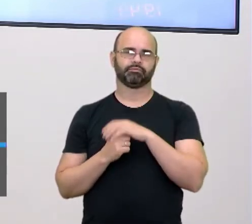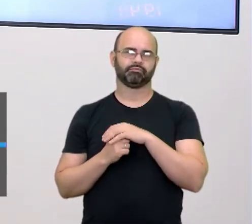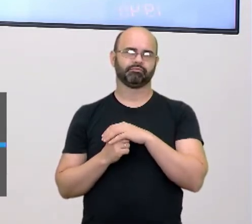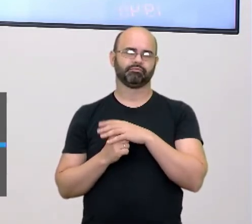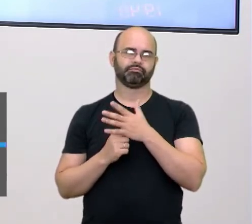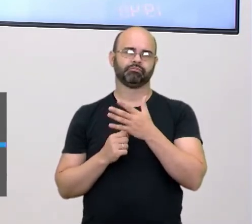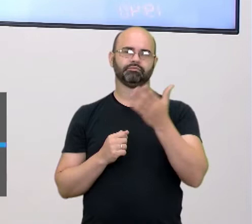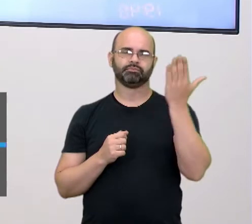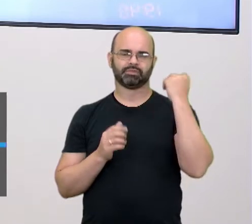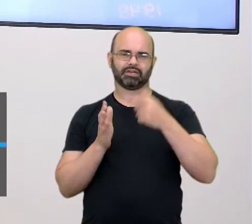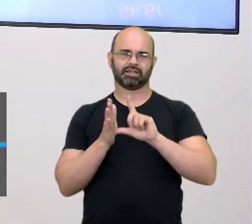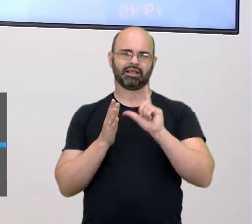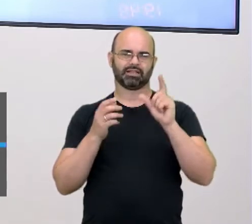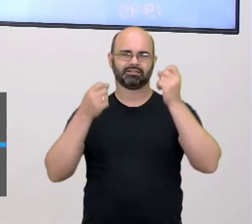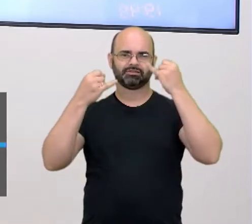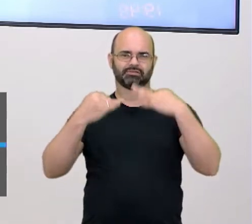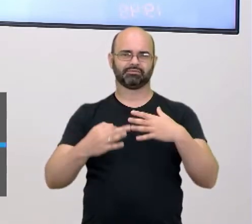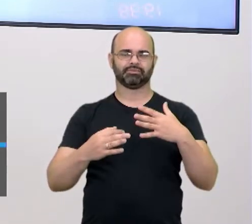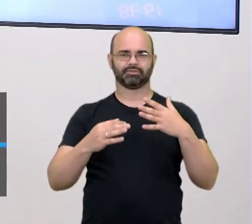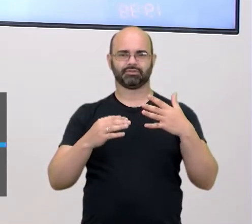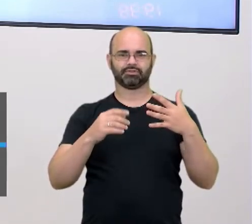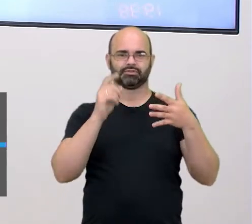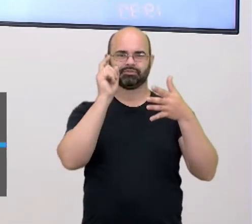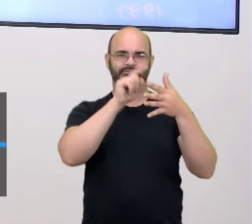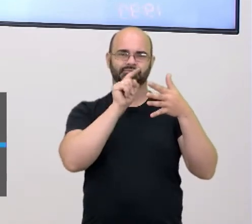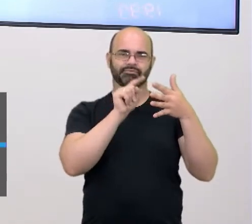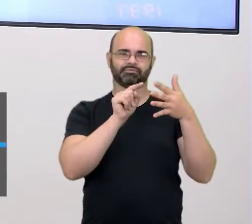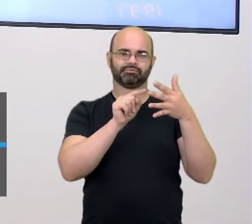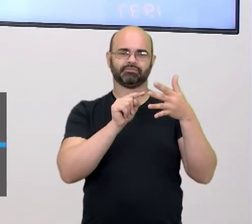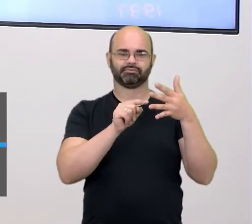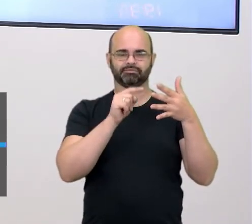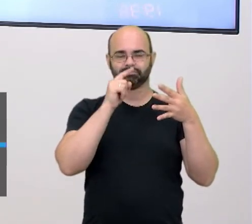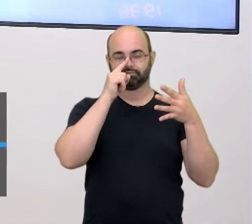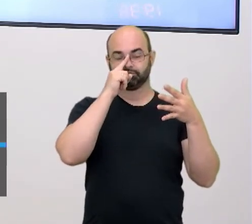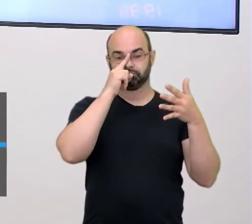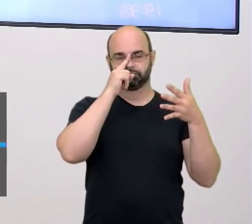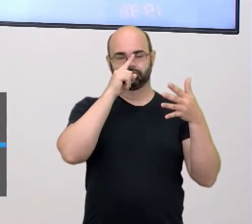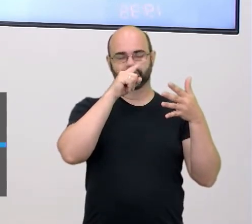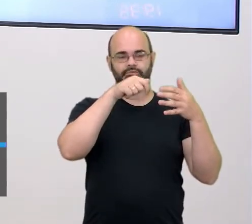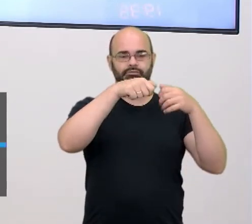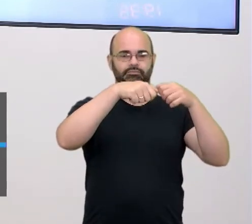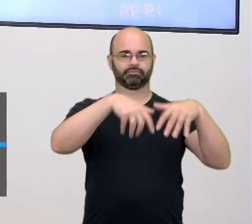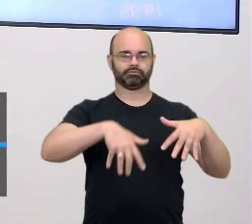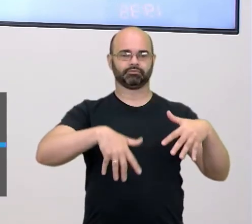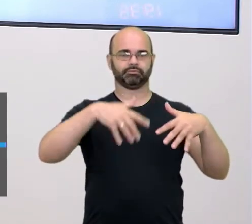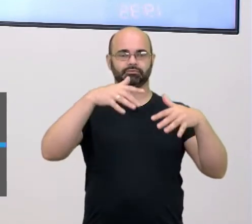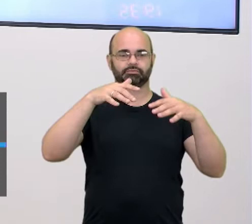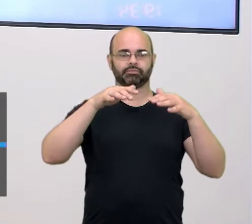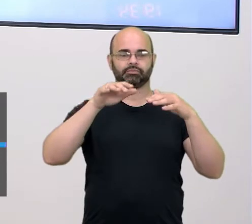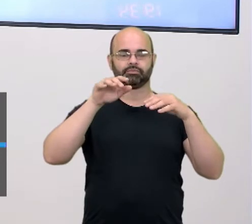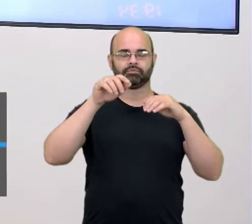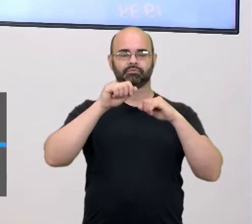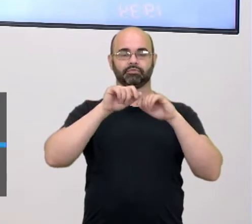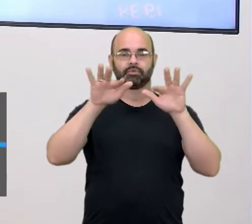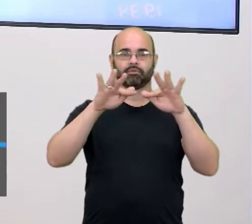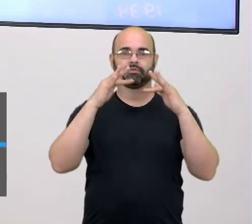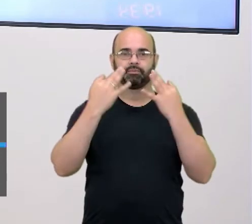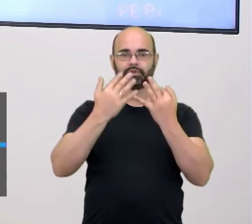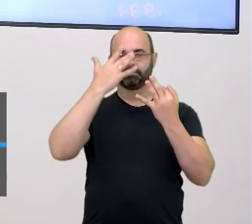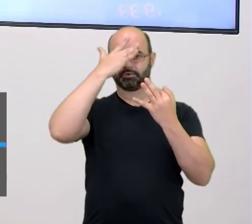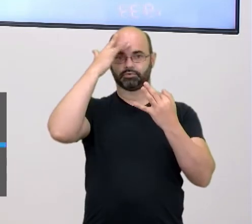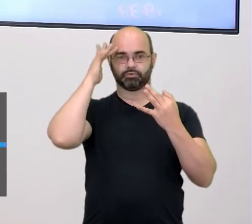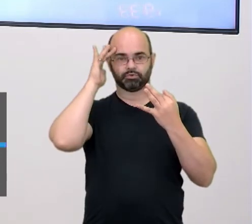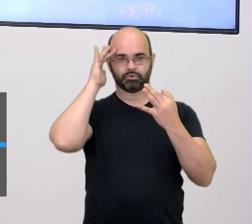foi dado aqui, ó, quero que descreva ali todo o processo de pessoas que estão no seu ambiente familiar e que